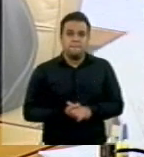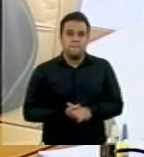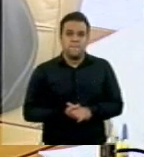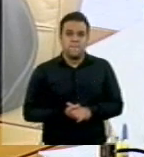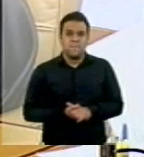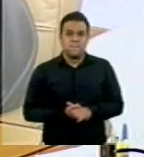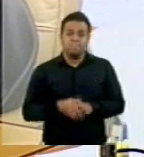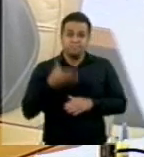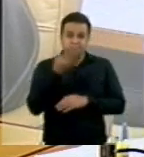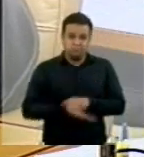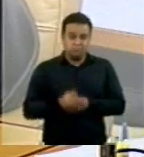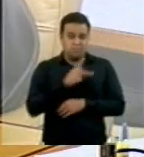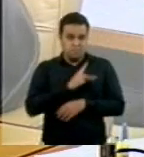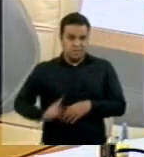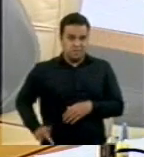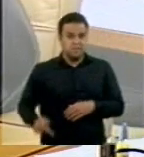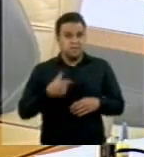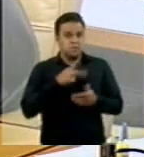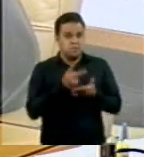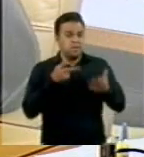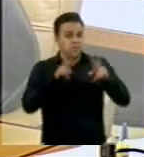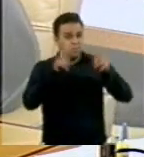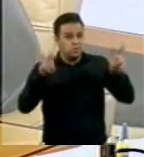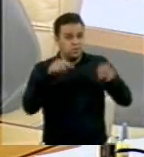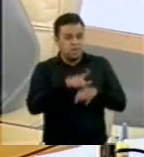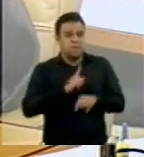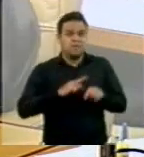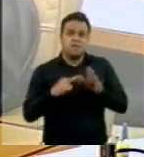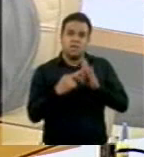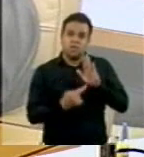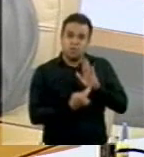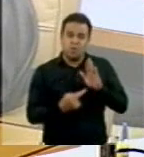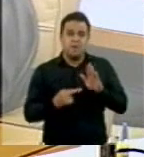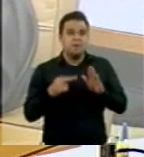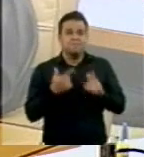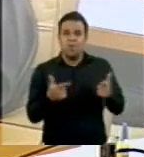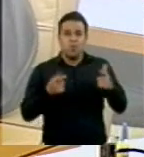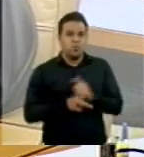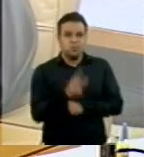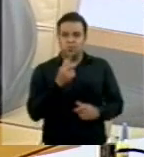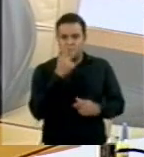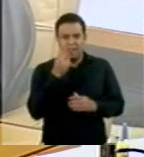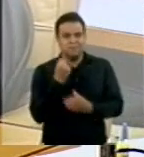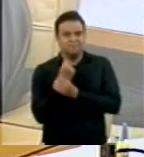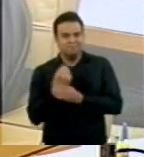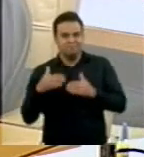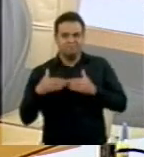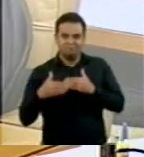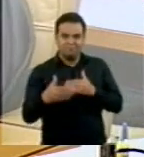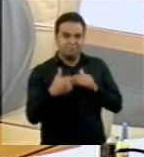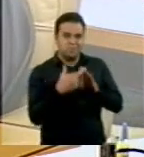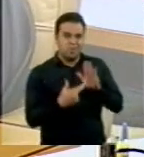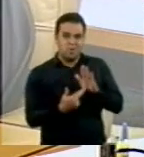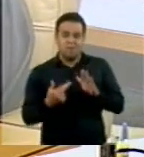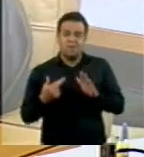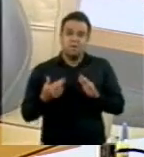senhora presidente, que também sob esse aspecto as normas não se sustentam. Neste quinto e último ponto, em